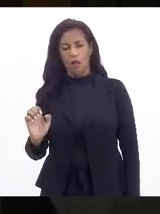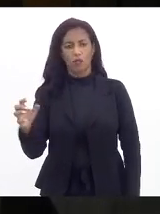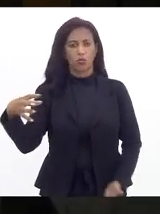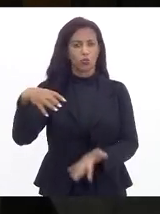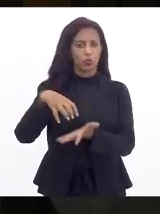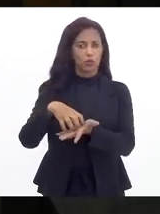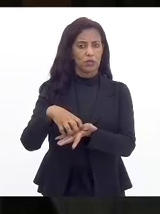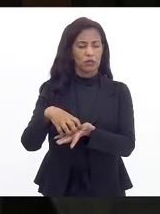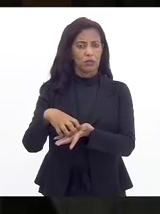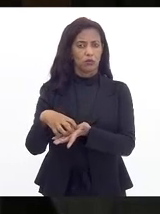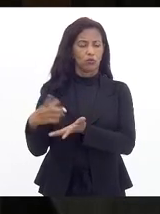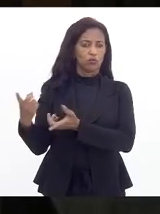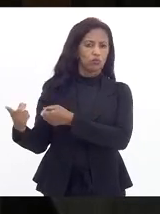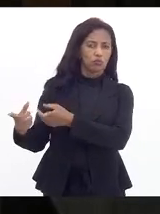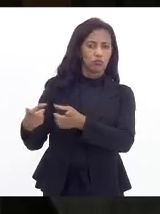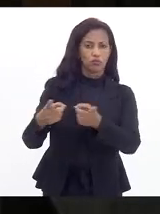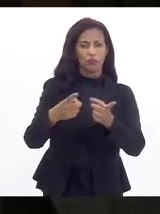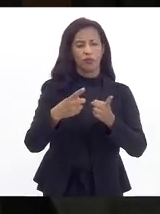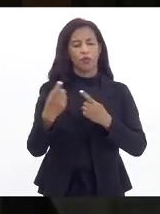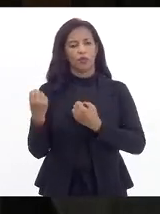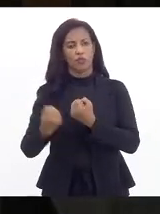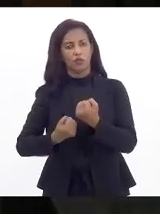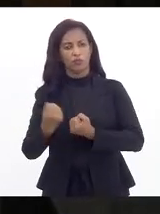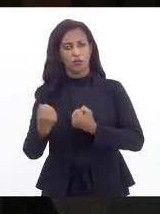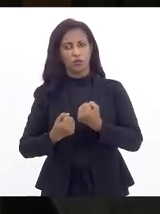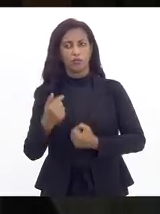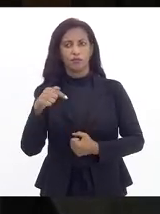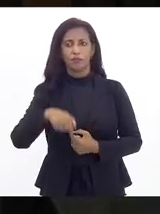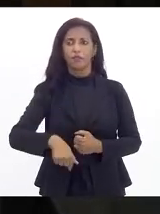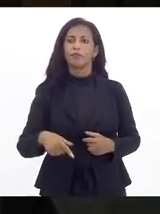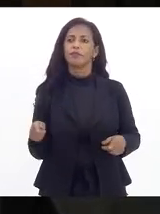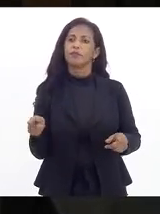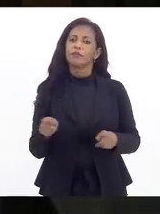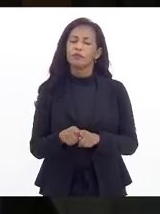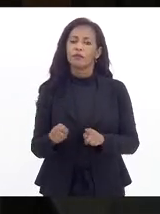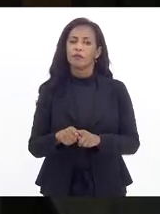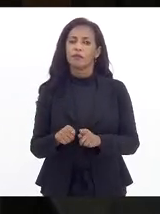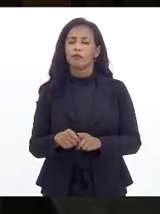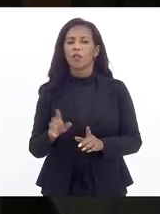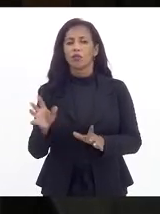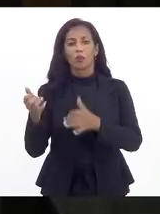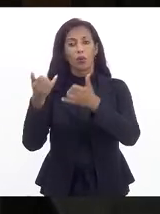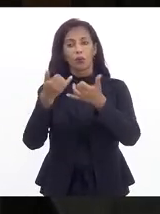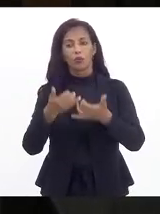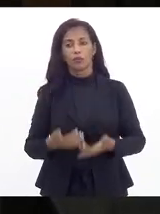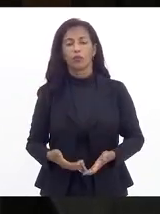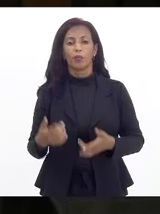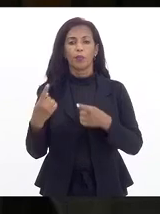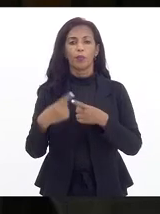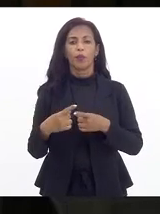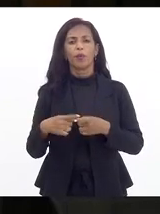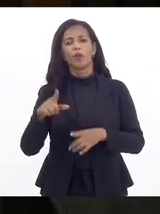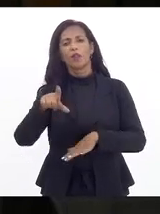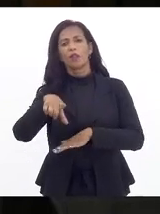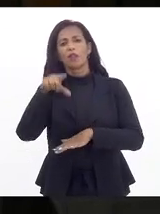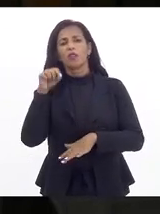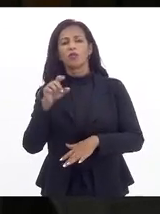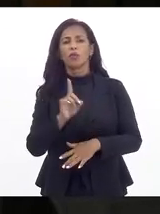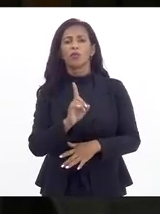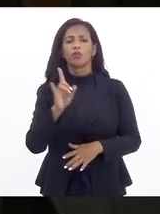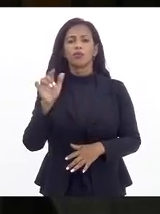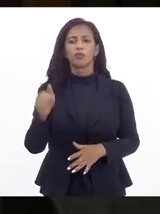num centro estadual de comércio de veículos. E quero aqui também só justificar por que da escolha da